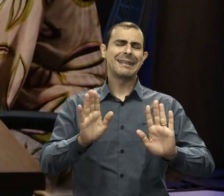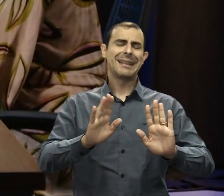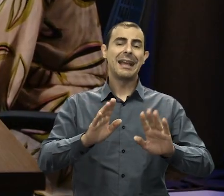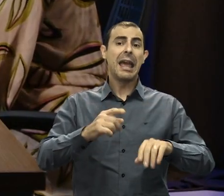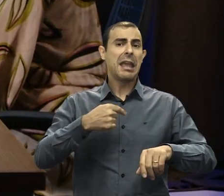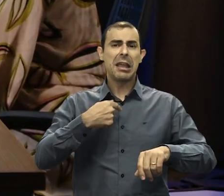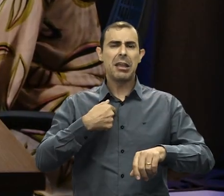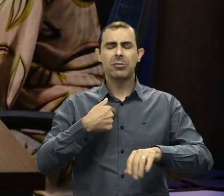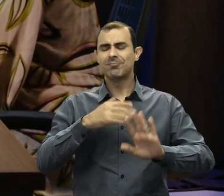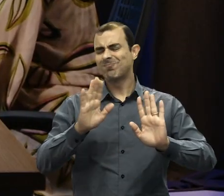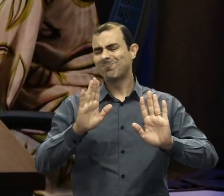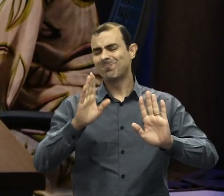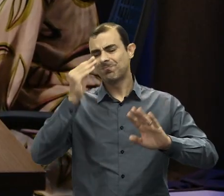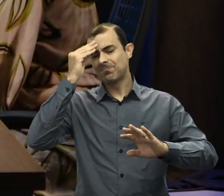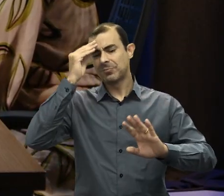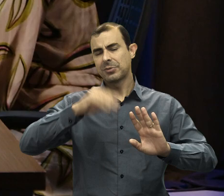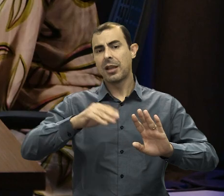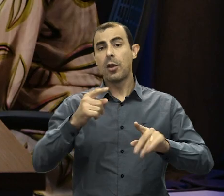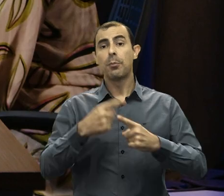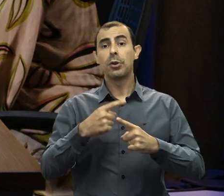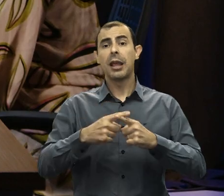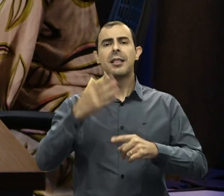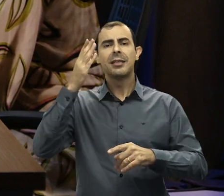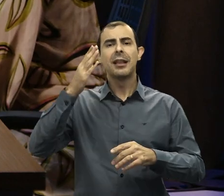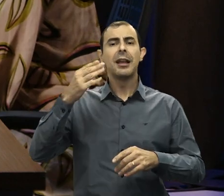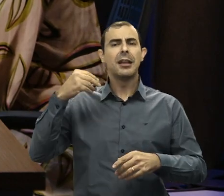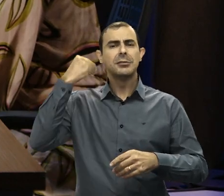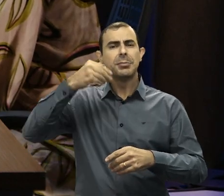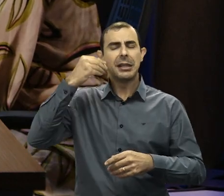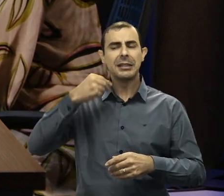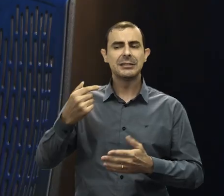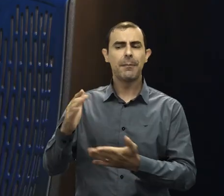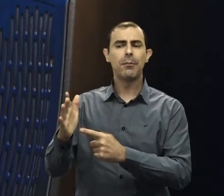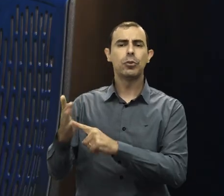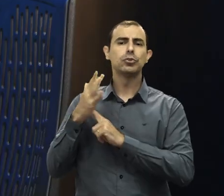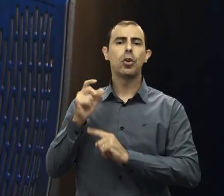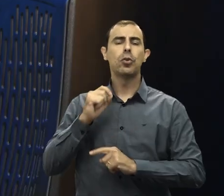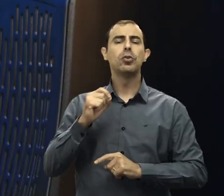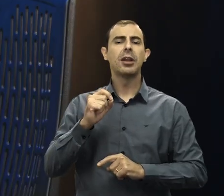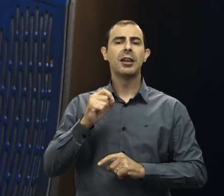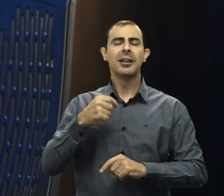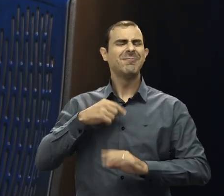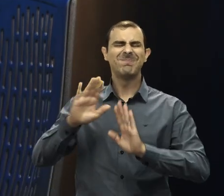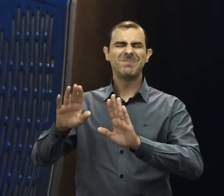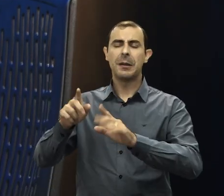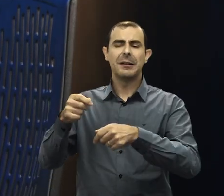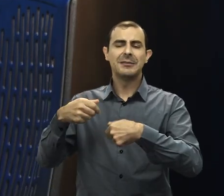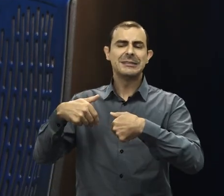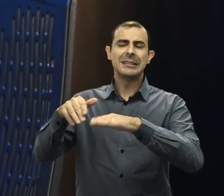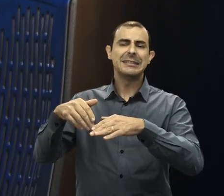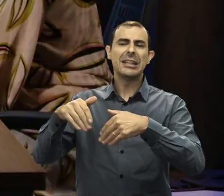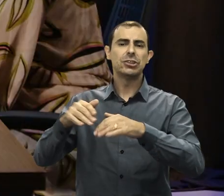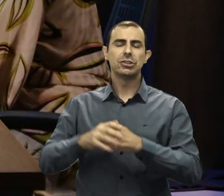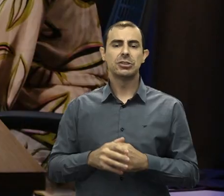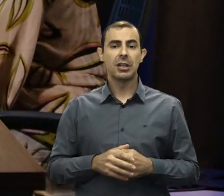nada. Então a gente sabe que hoje a gente precisa ter uma atuação muito pontual, a gente precisa